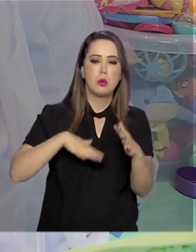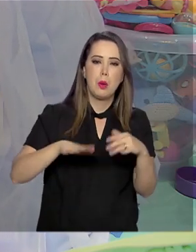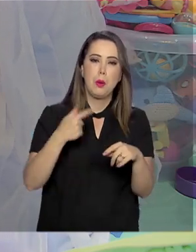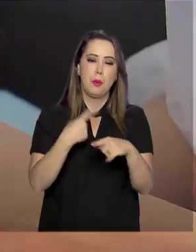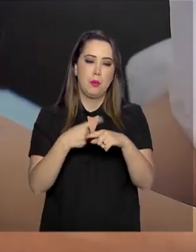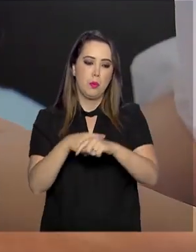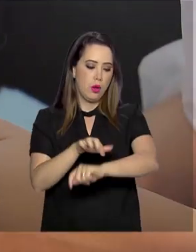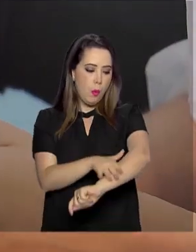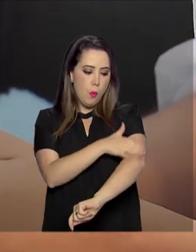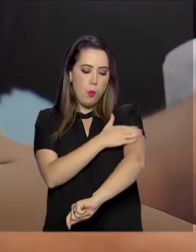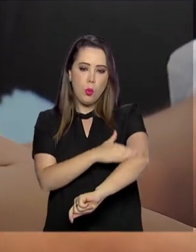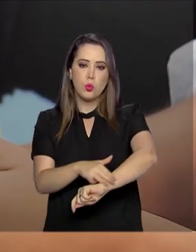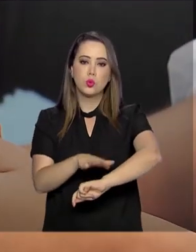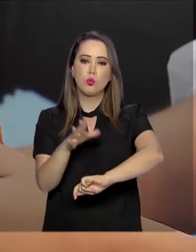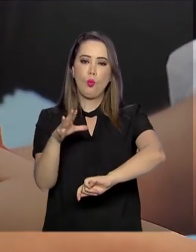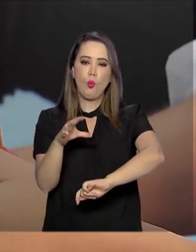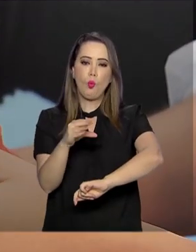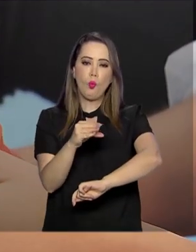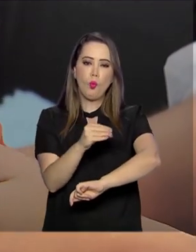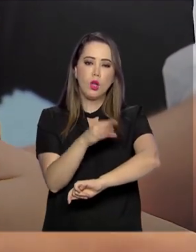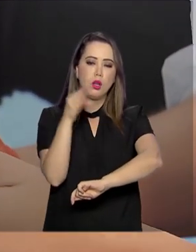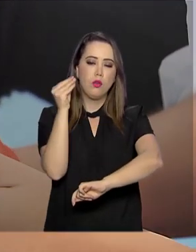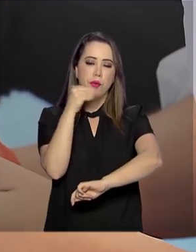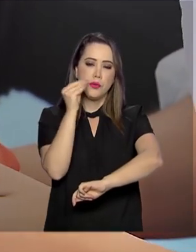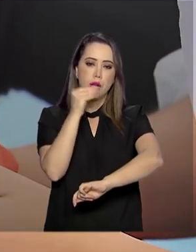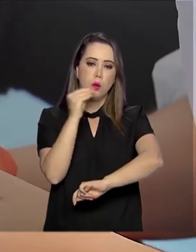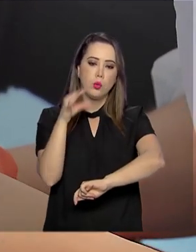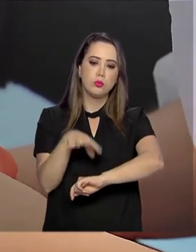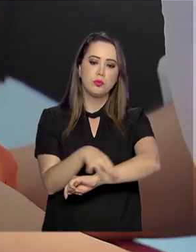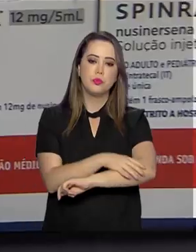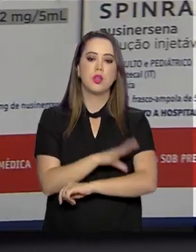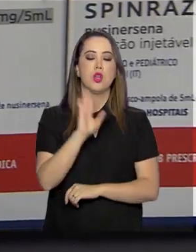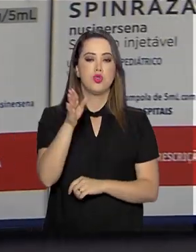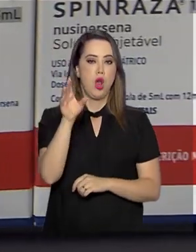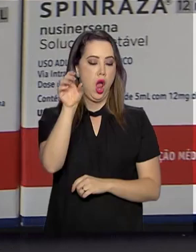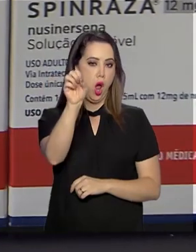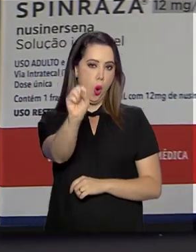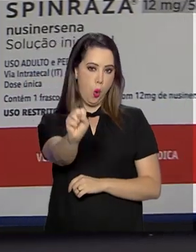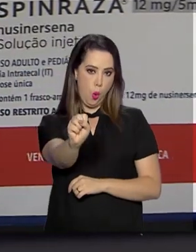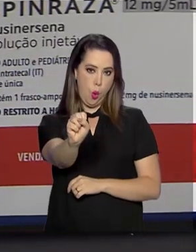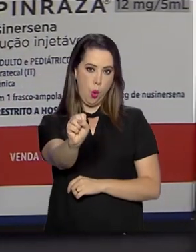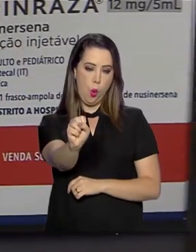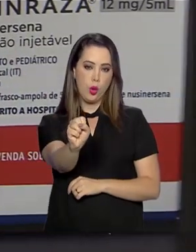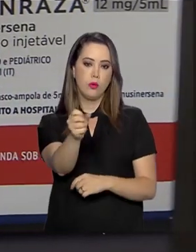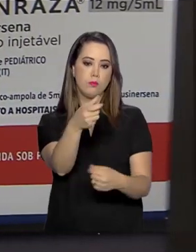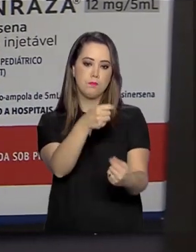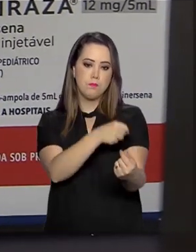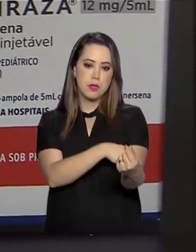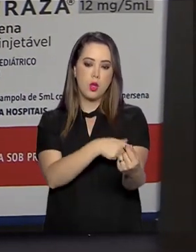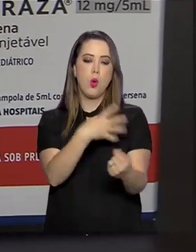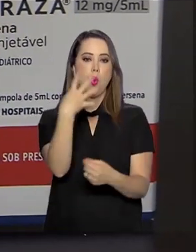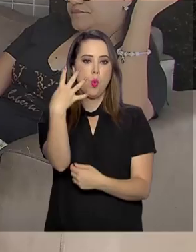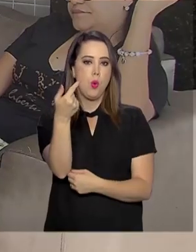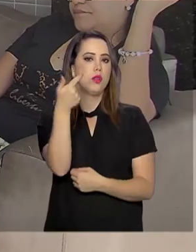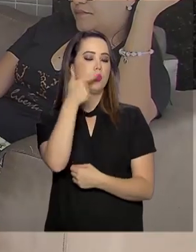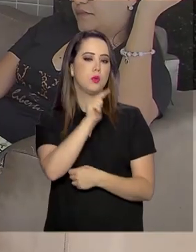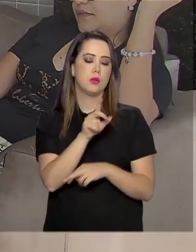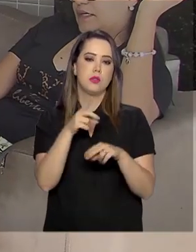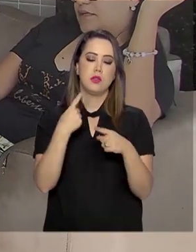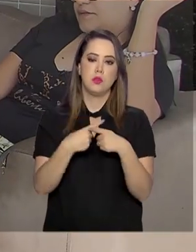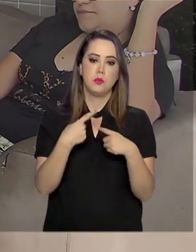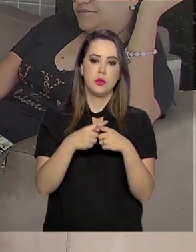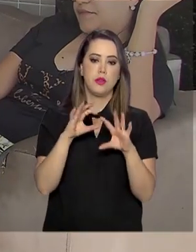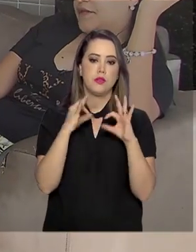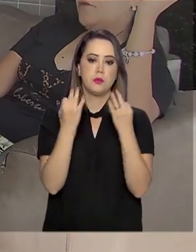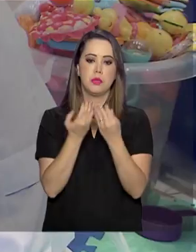vão atrofiando a bebê já tomou oito doses da medicação destas quatro foram conseguidos por que a família